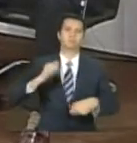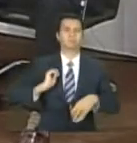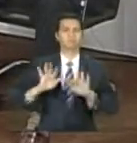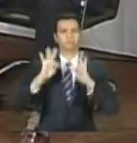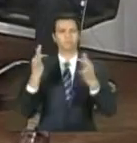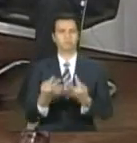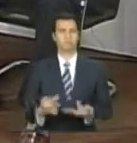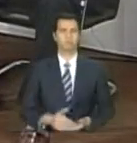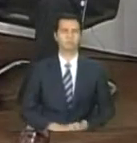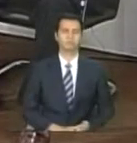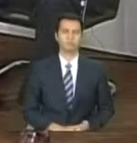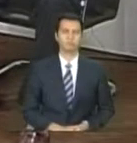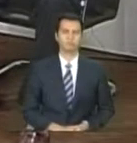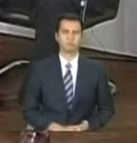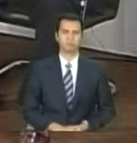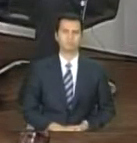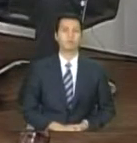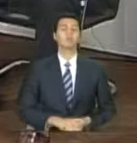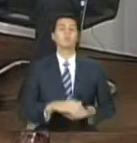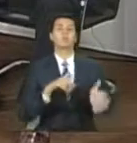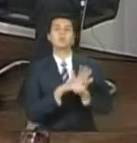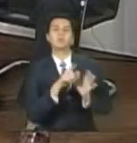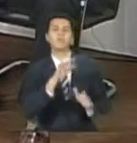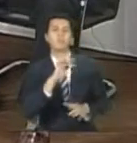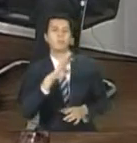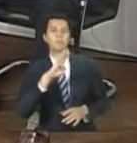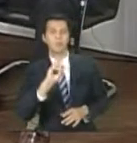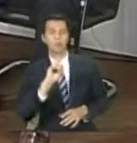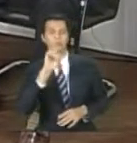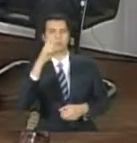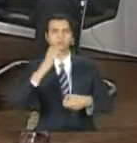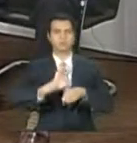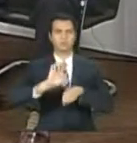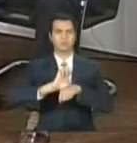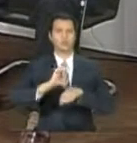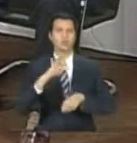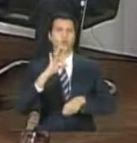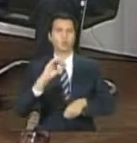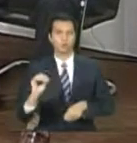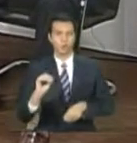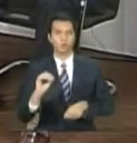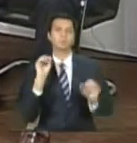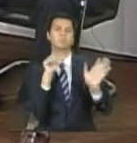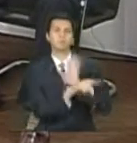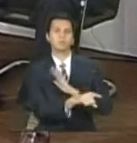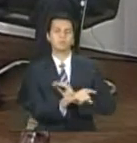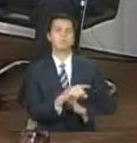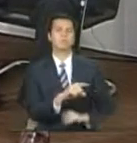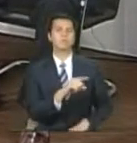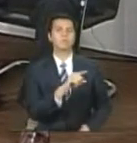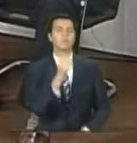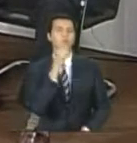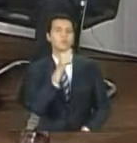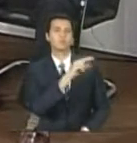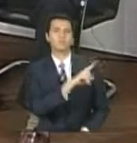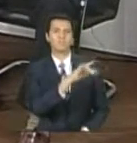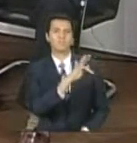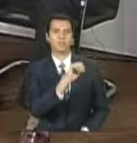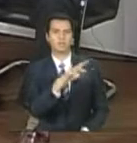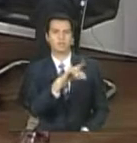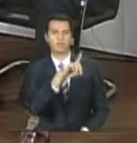Flávio Pereira Vanderlei, de Abreolândia, em Tocantins, pergunta: Fernanda, a minha dúvida é em relação aos